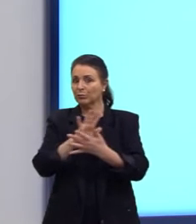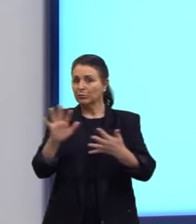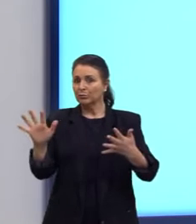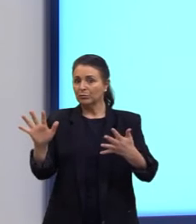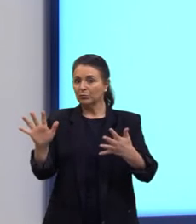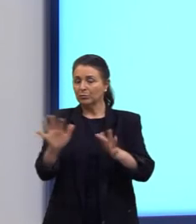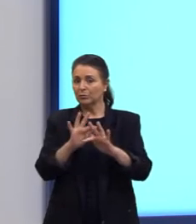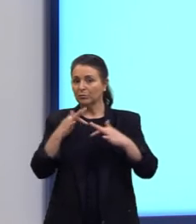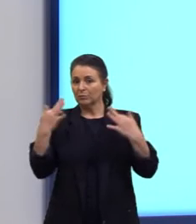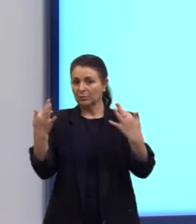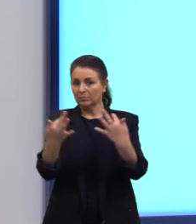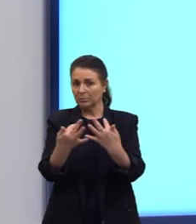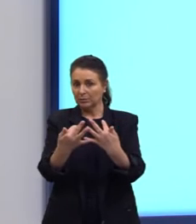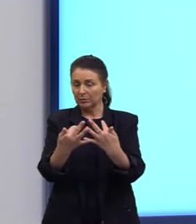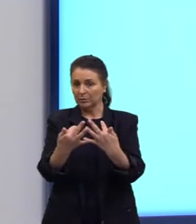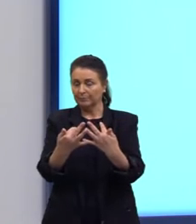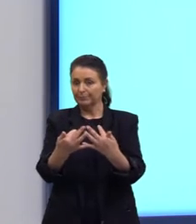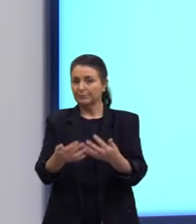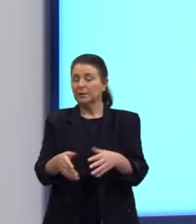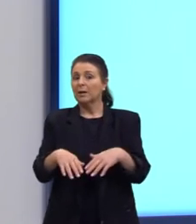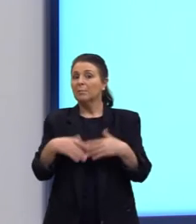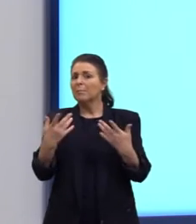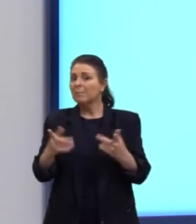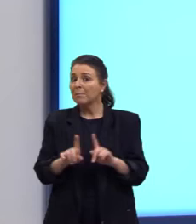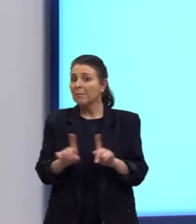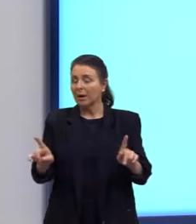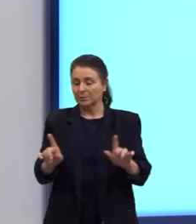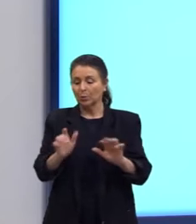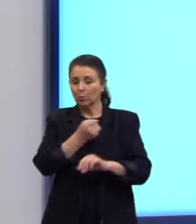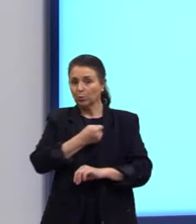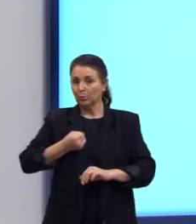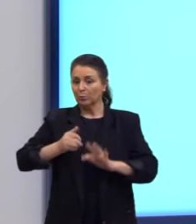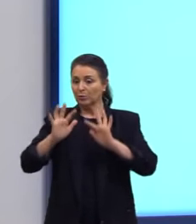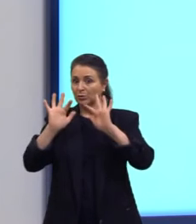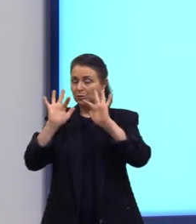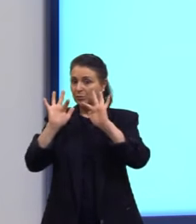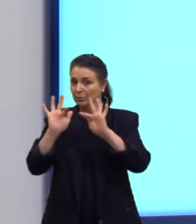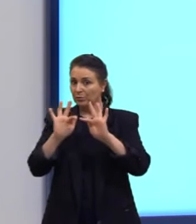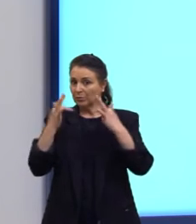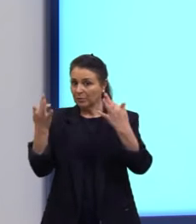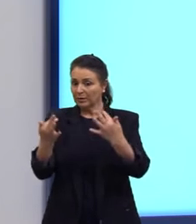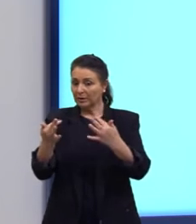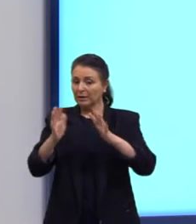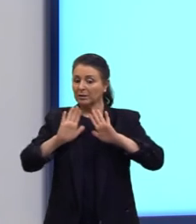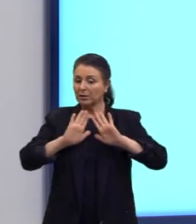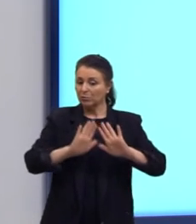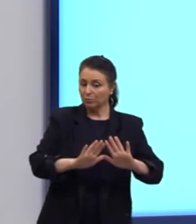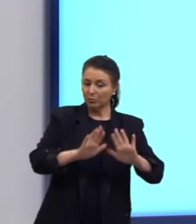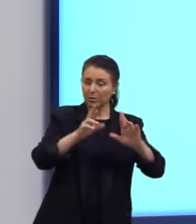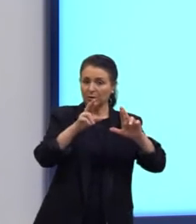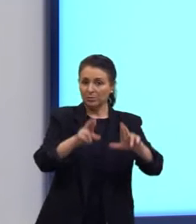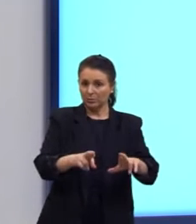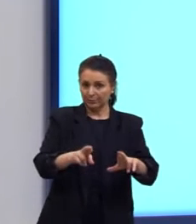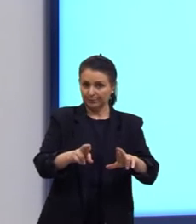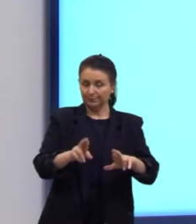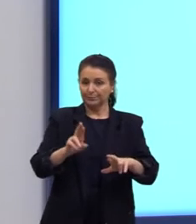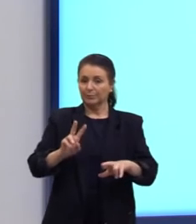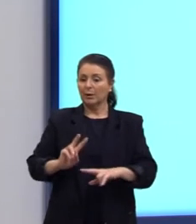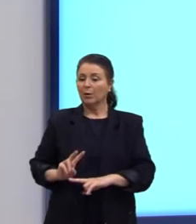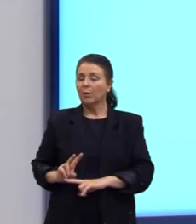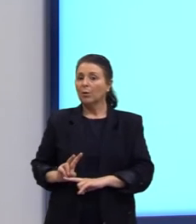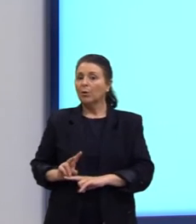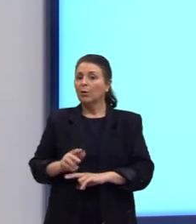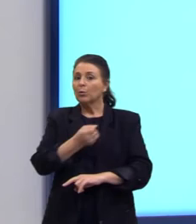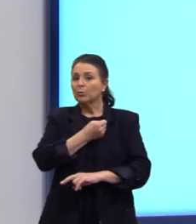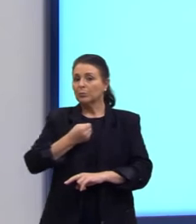sem levar em consideração o número de famílias que deixaram a região os valores da pesquisa Estão